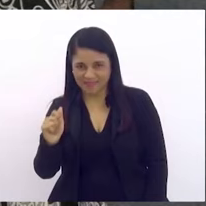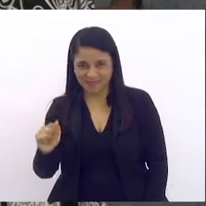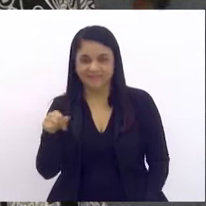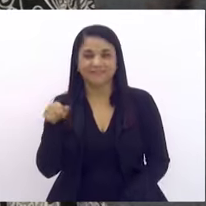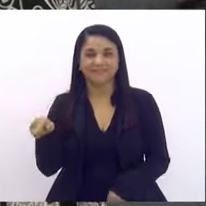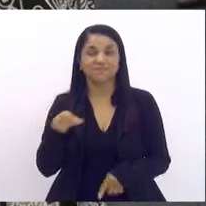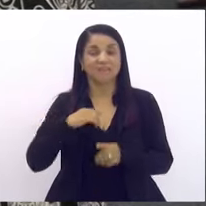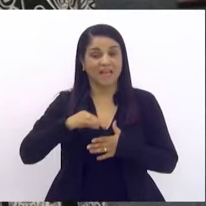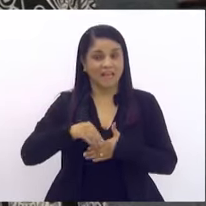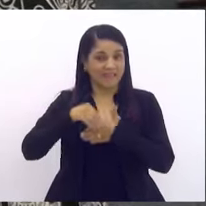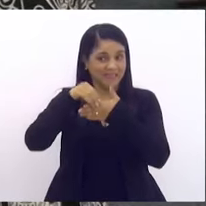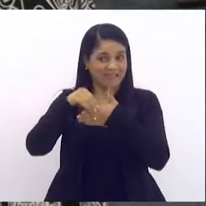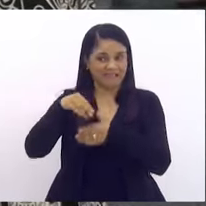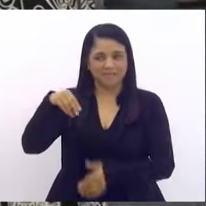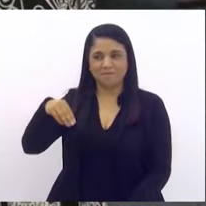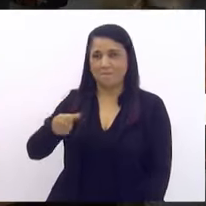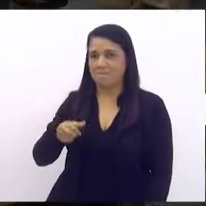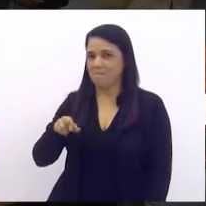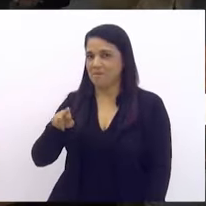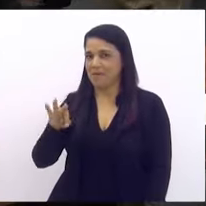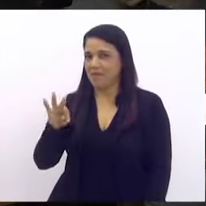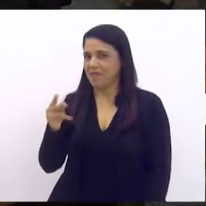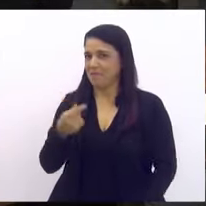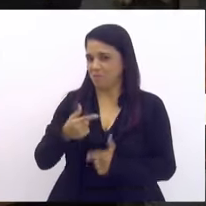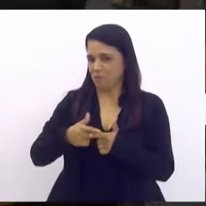líder de bancada deputada mata Rocha